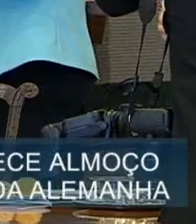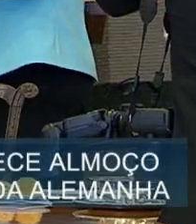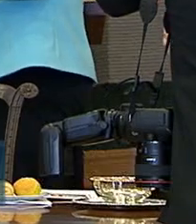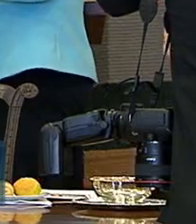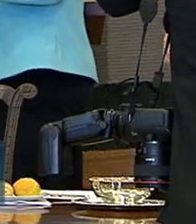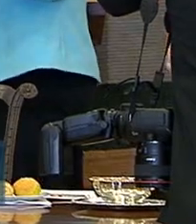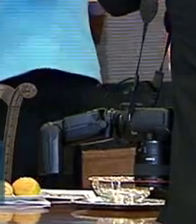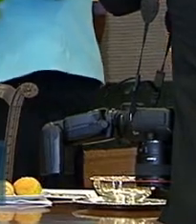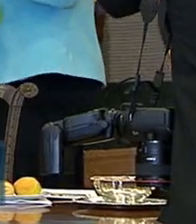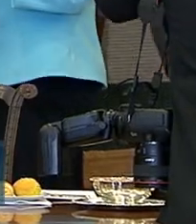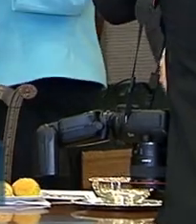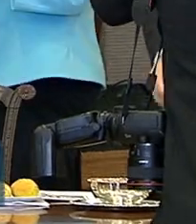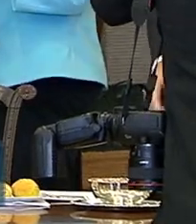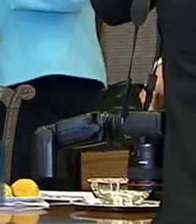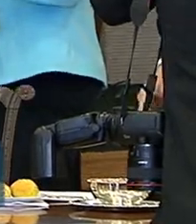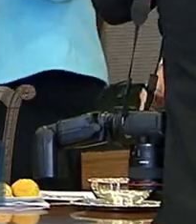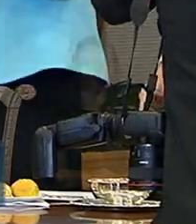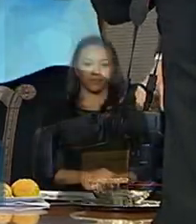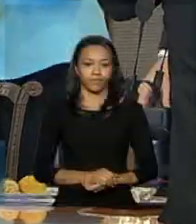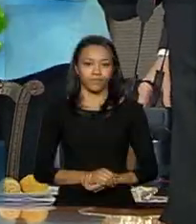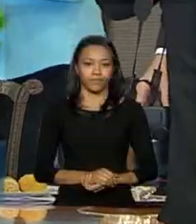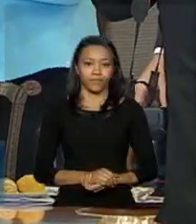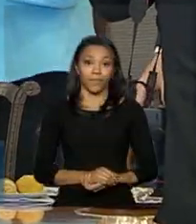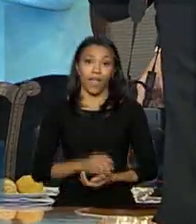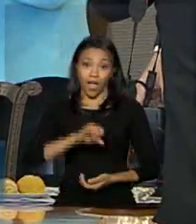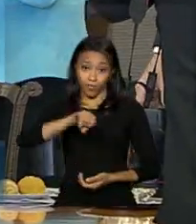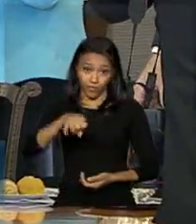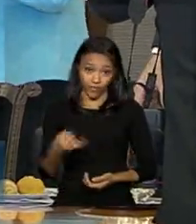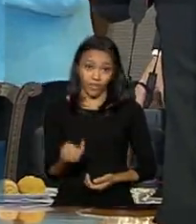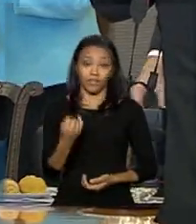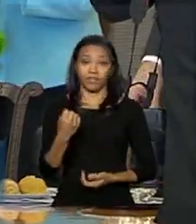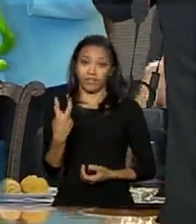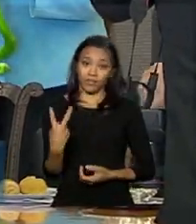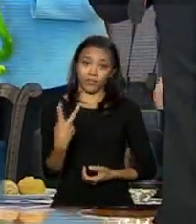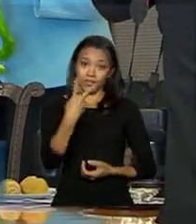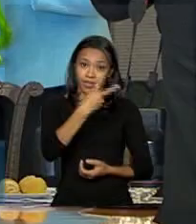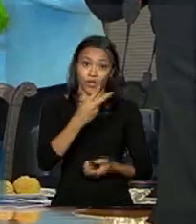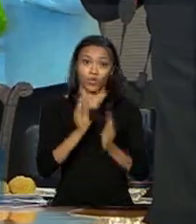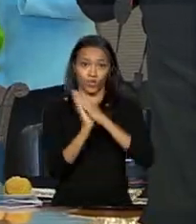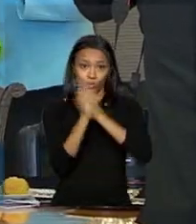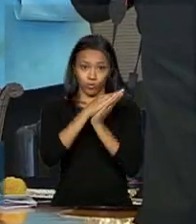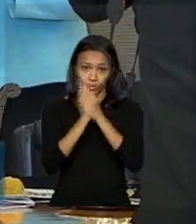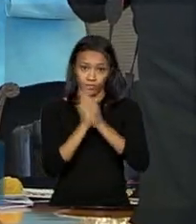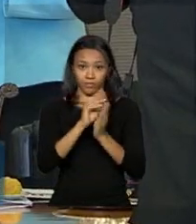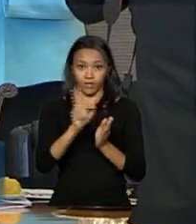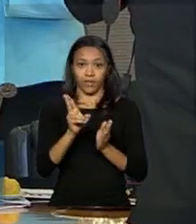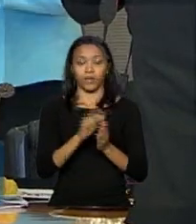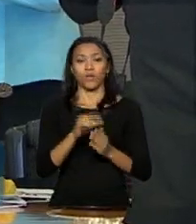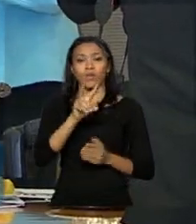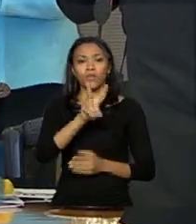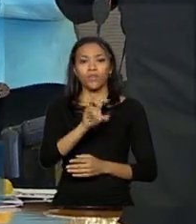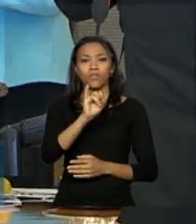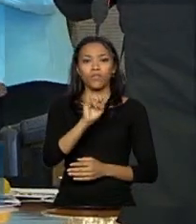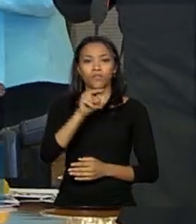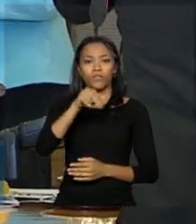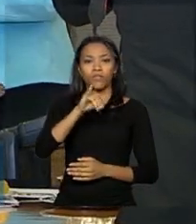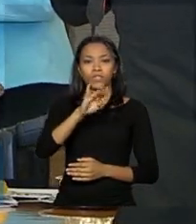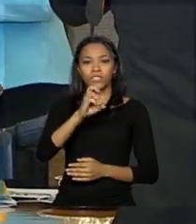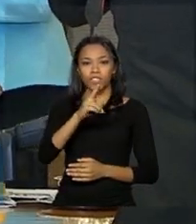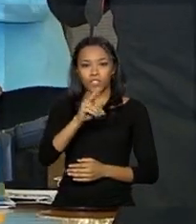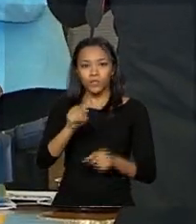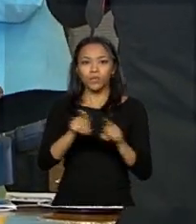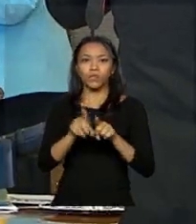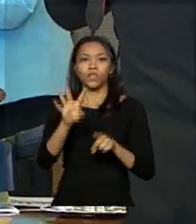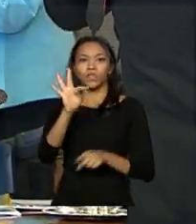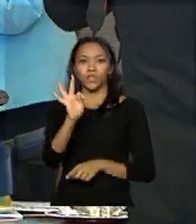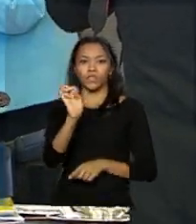Aproveito e entrego o Vinícius e o Tom Jobim, que são nomes de 2 grandes